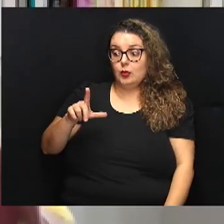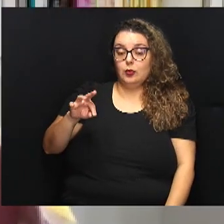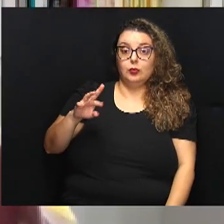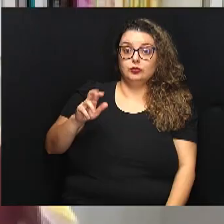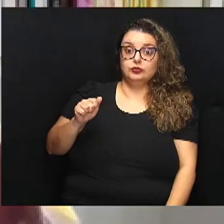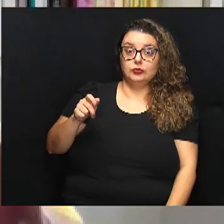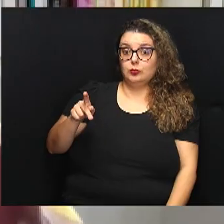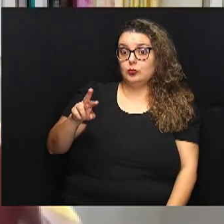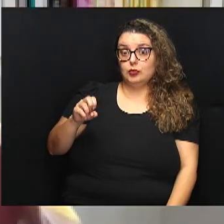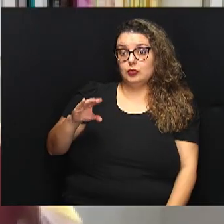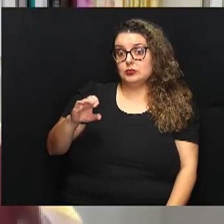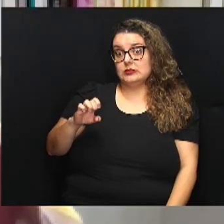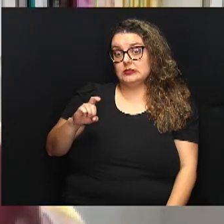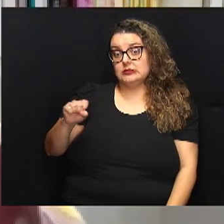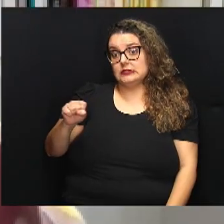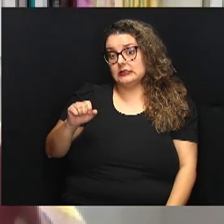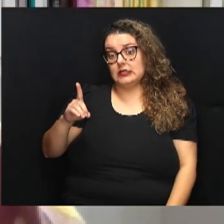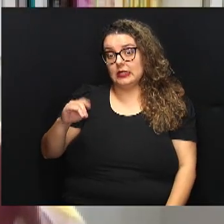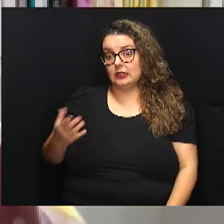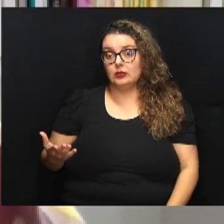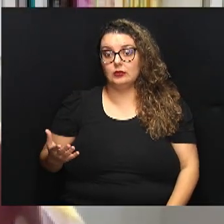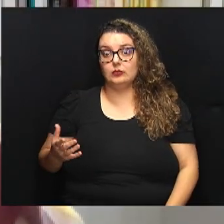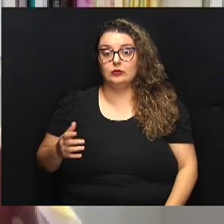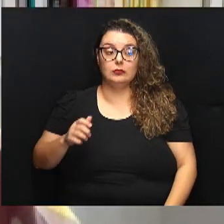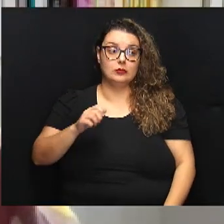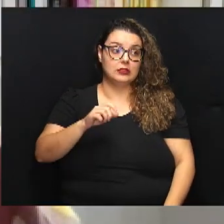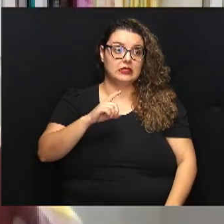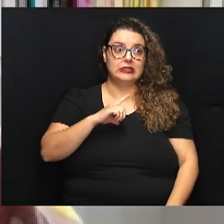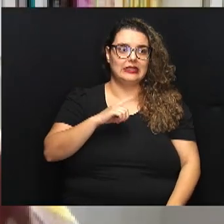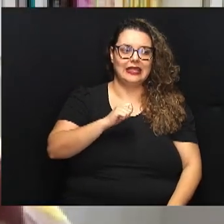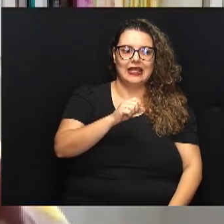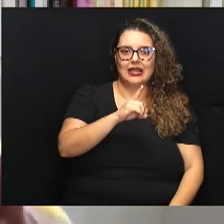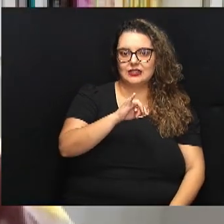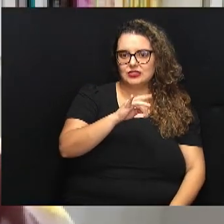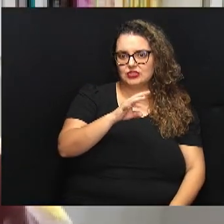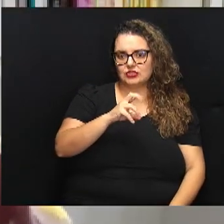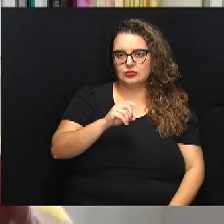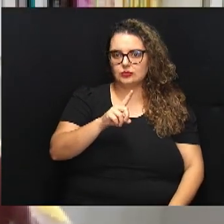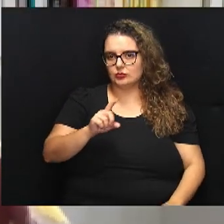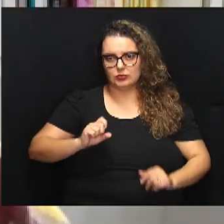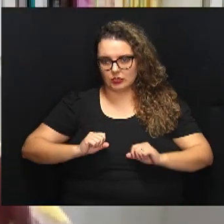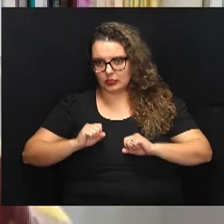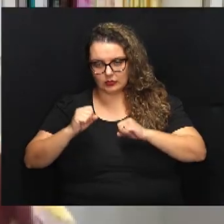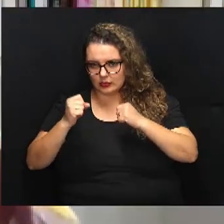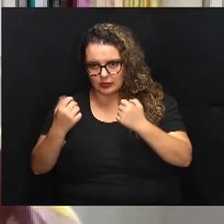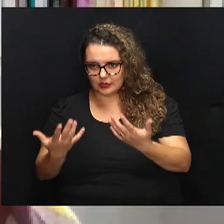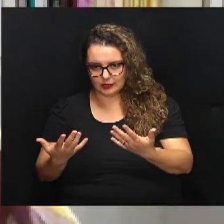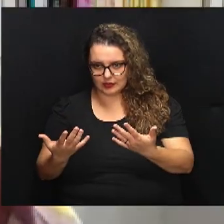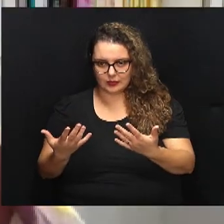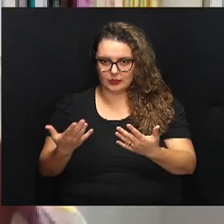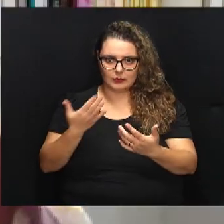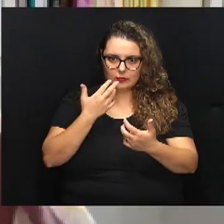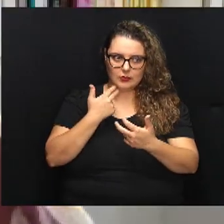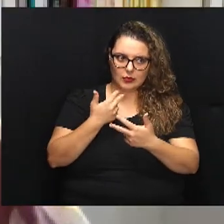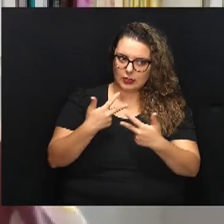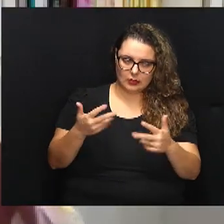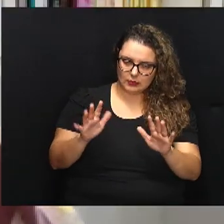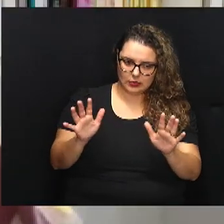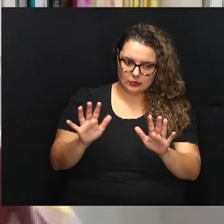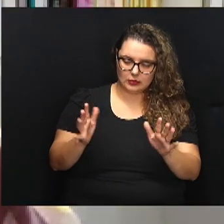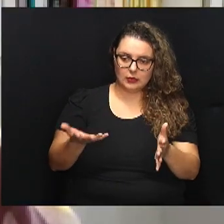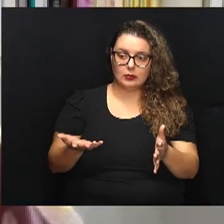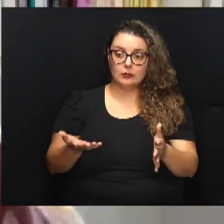não é um alimento com muito aditivo. Não vou defender como alimento, mas